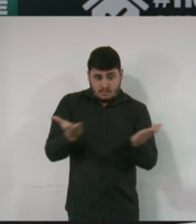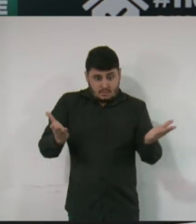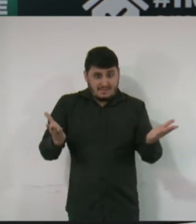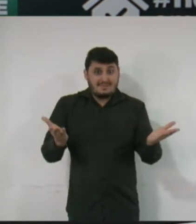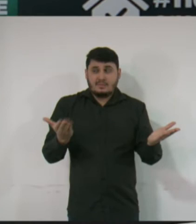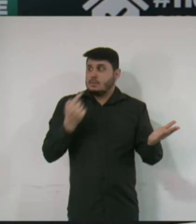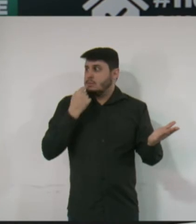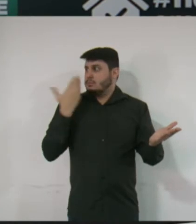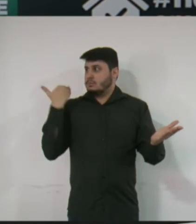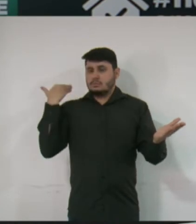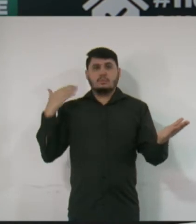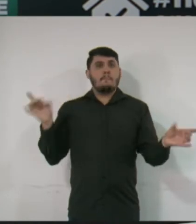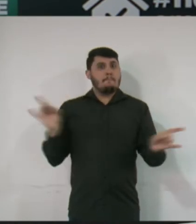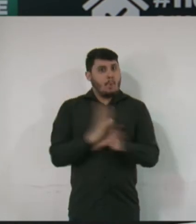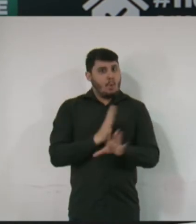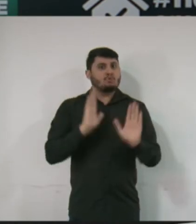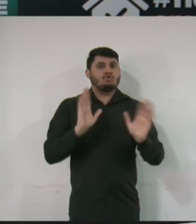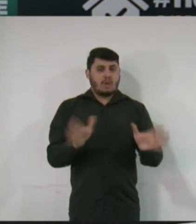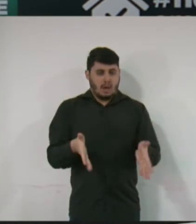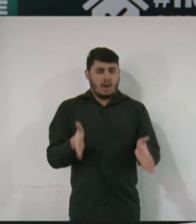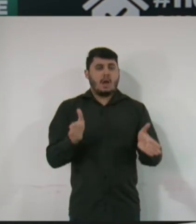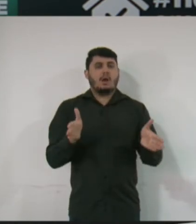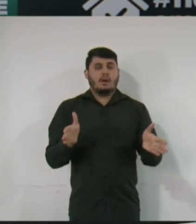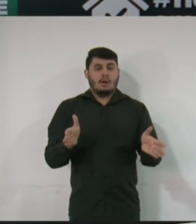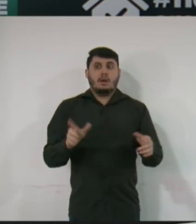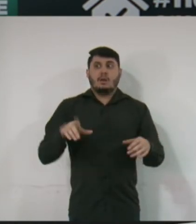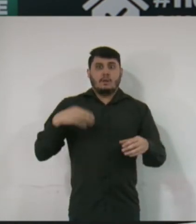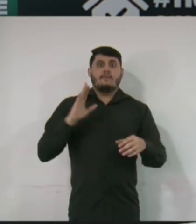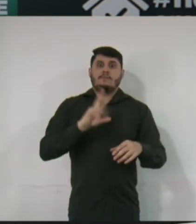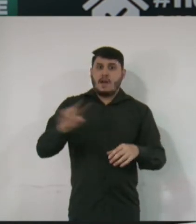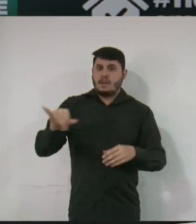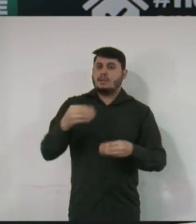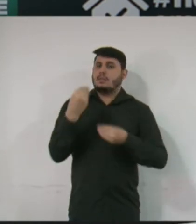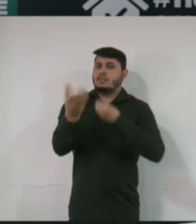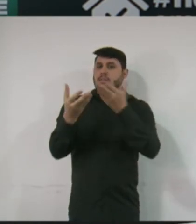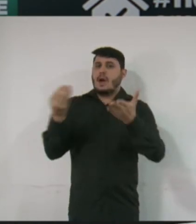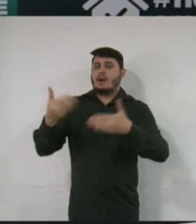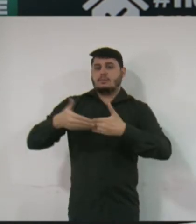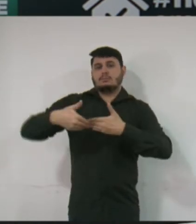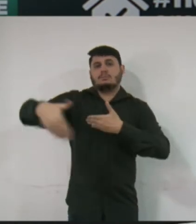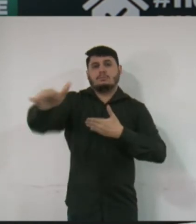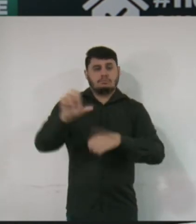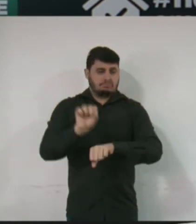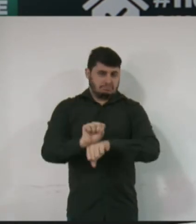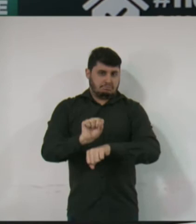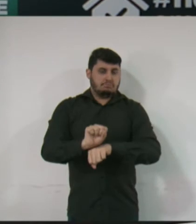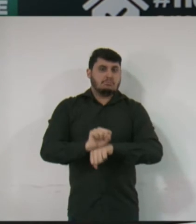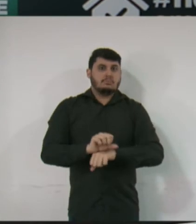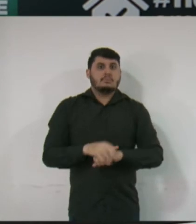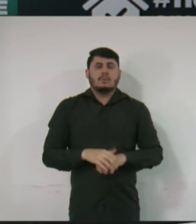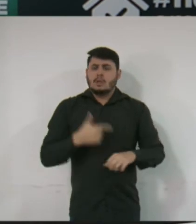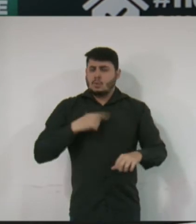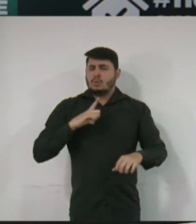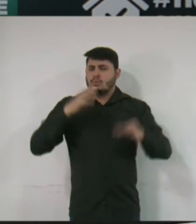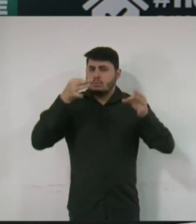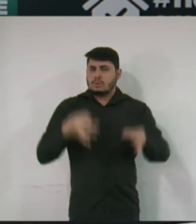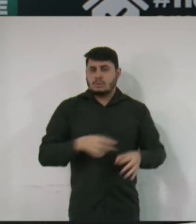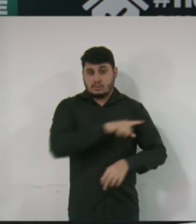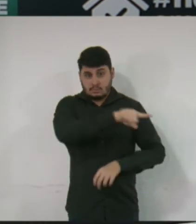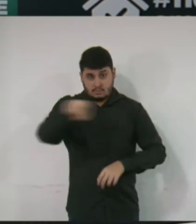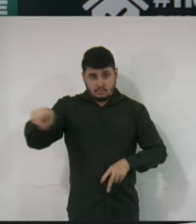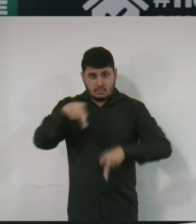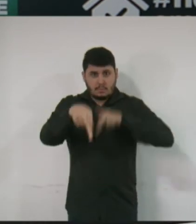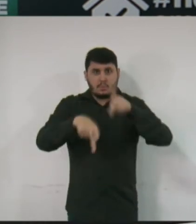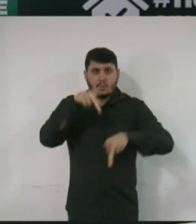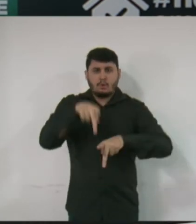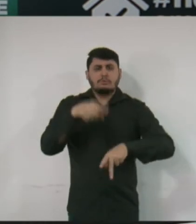fazendo essa entrega nos próximos dias. Eu não tenho dúvida nenhuma de que o nosso o nosso povo ele tem capacidade